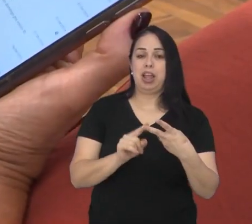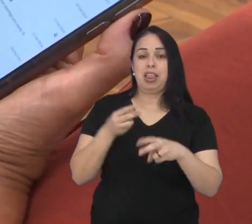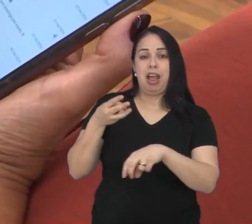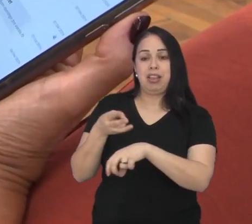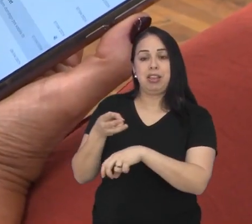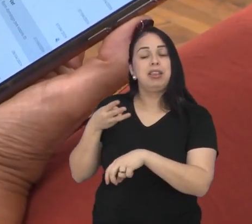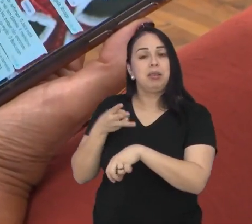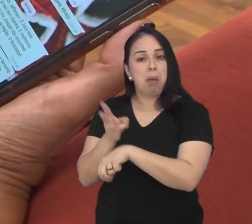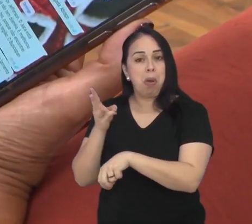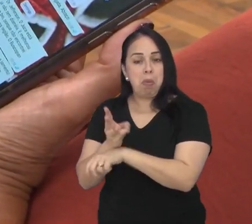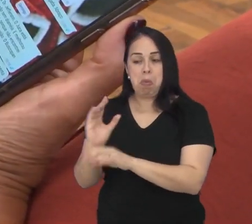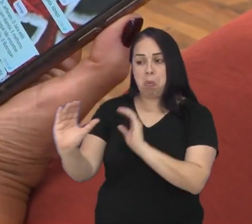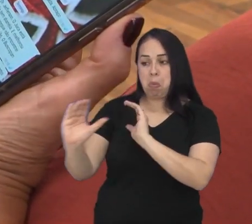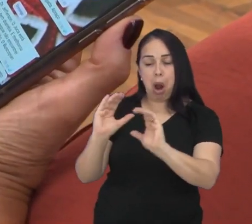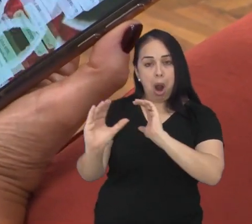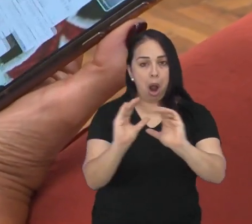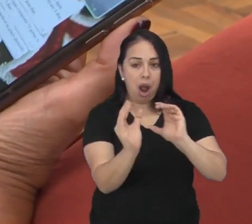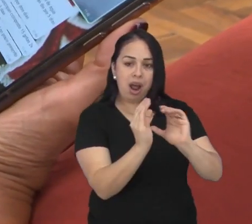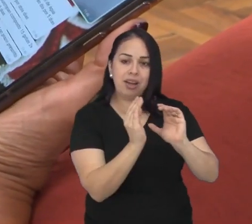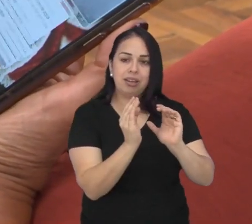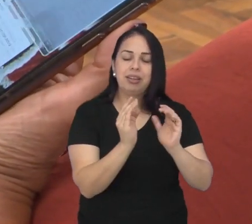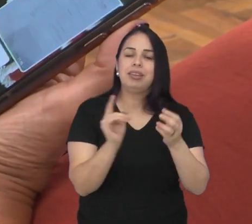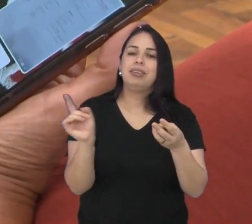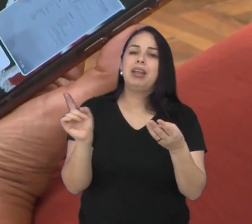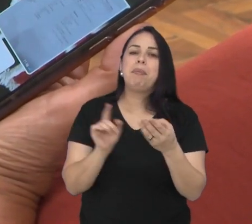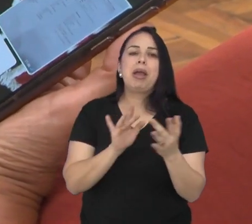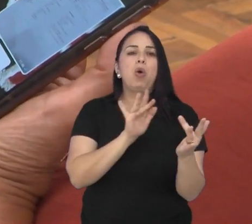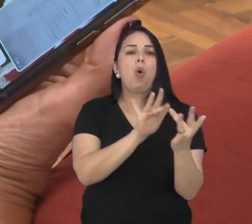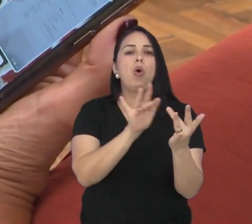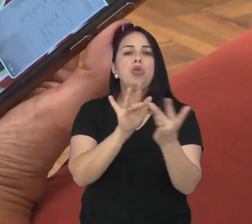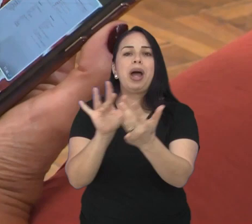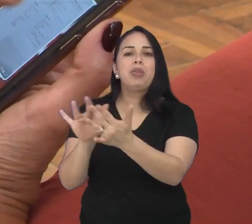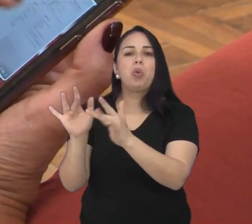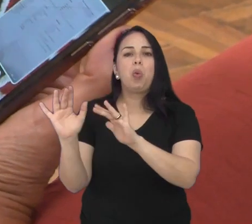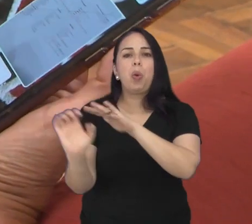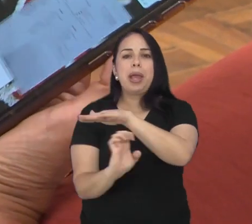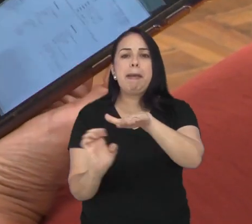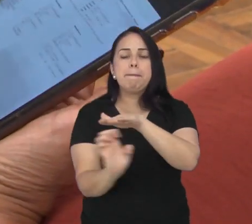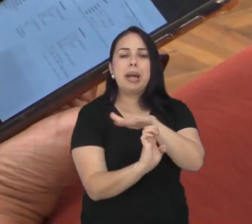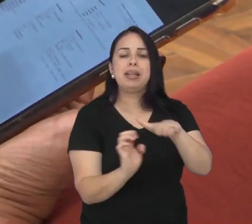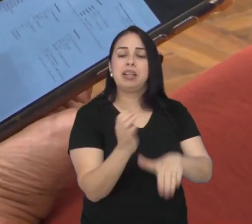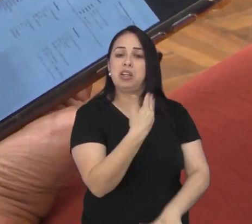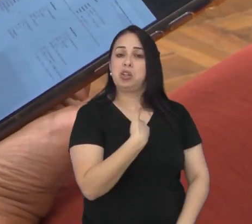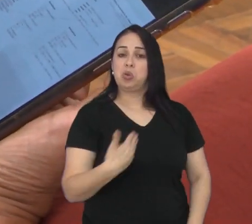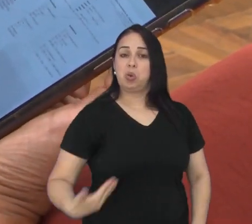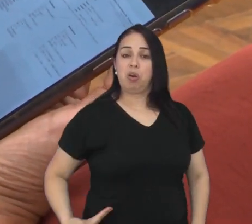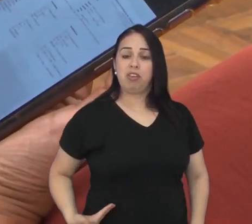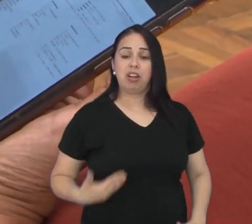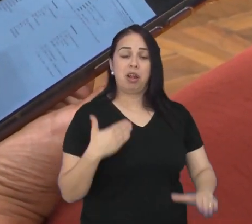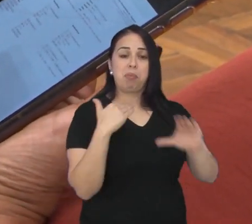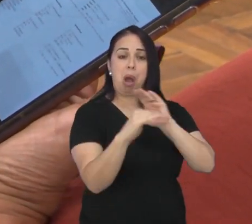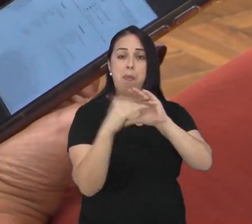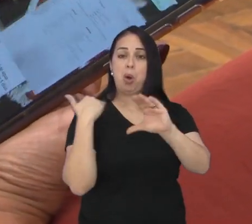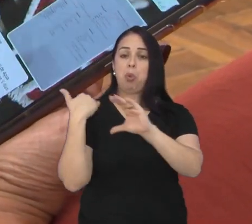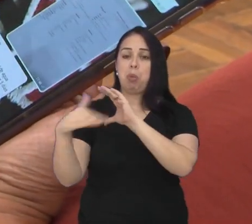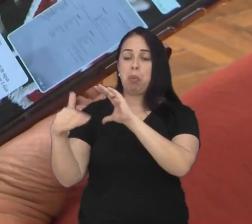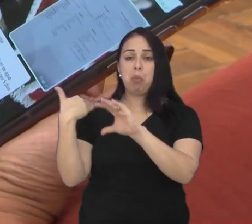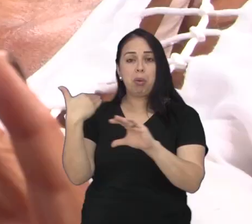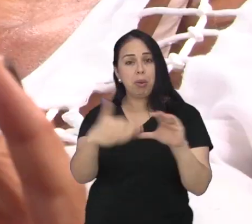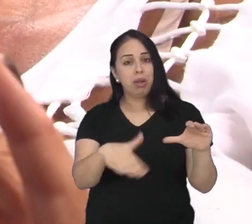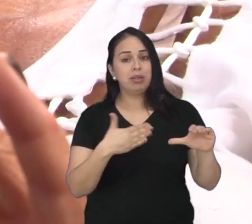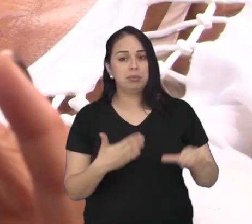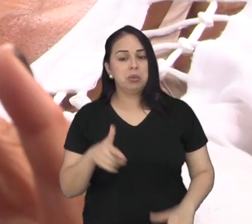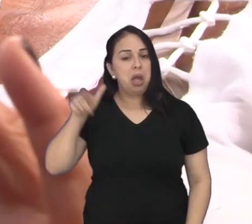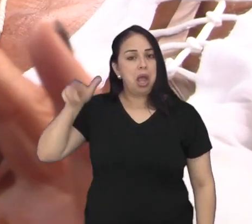está conectada às ferramentas de comunicação e faz contato com empresas e órgãos oficiais através do